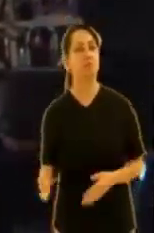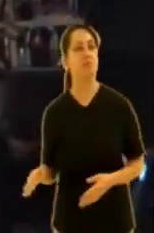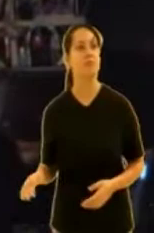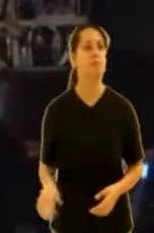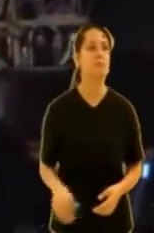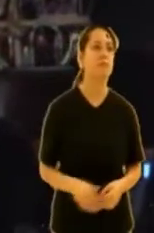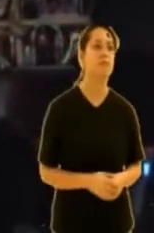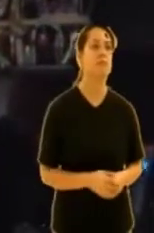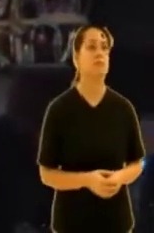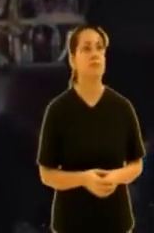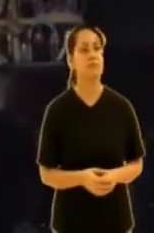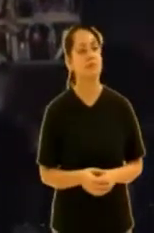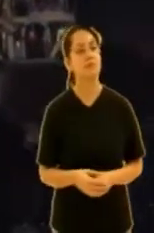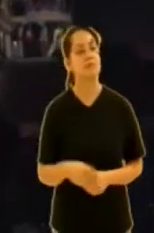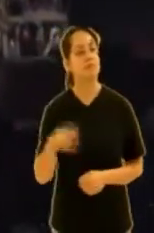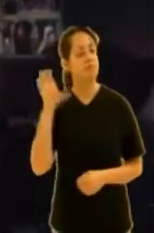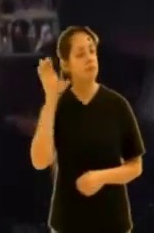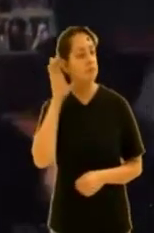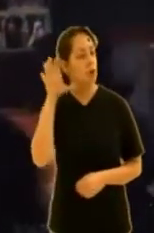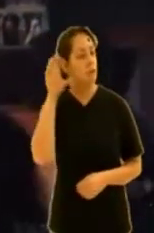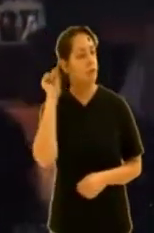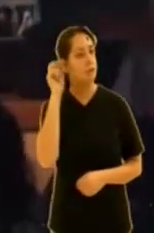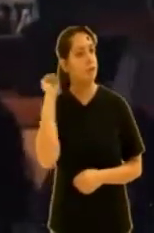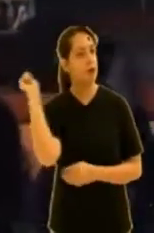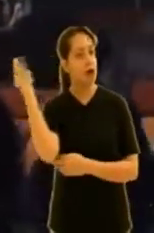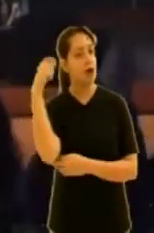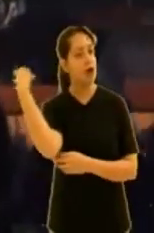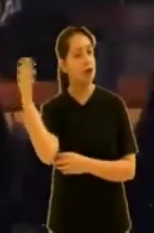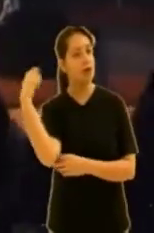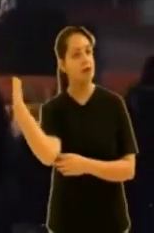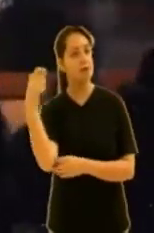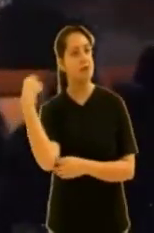Olha o som do rock rock.